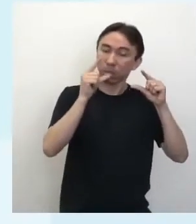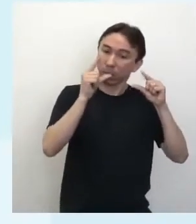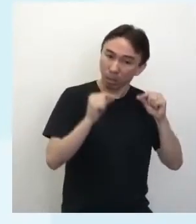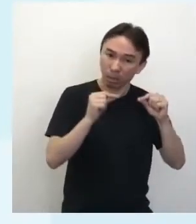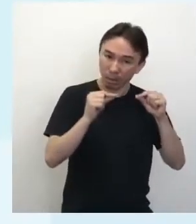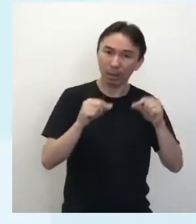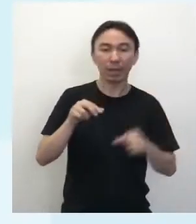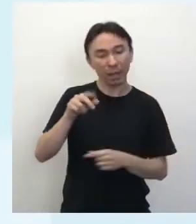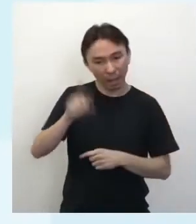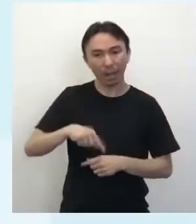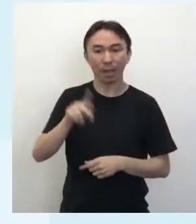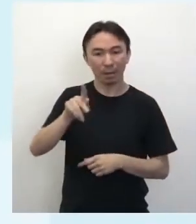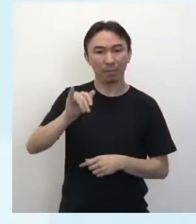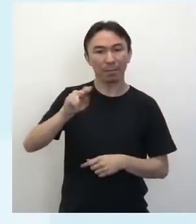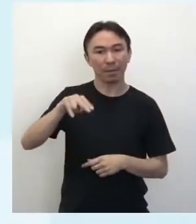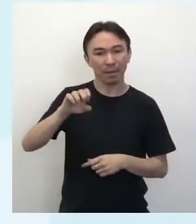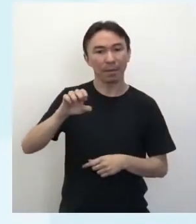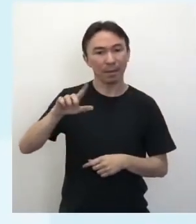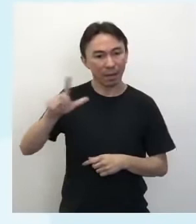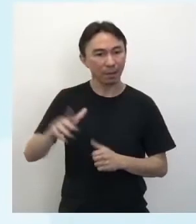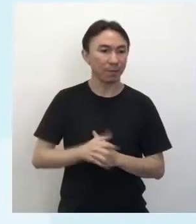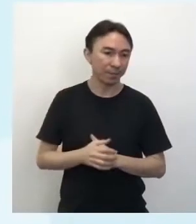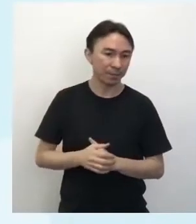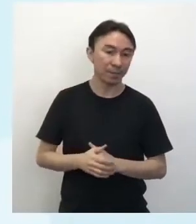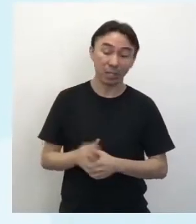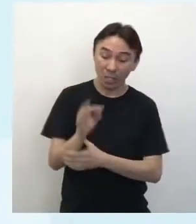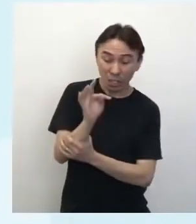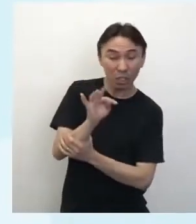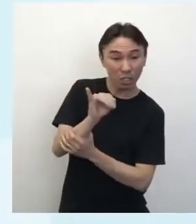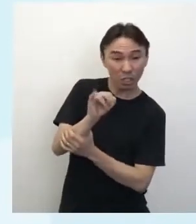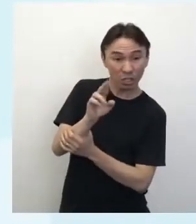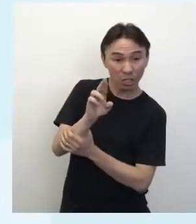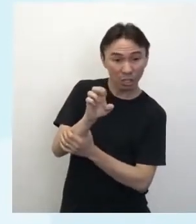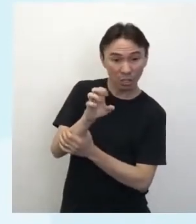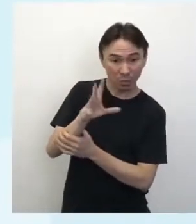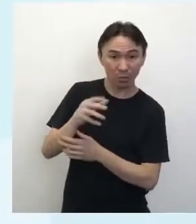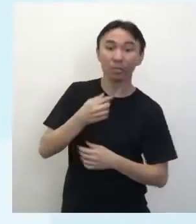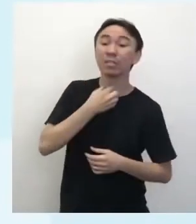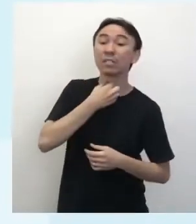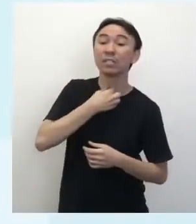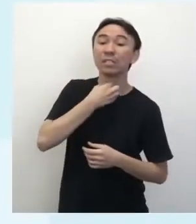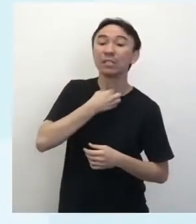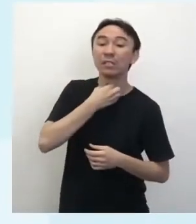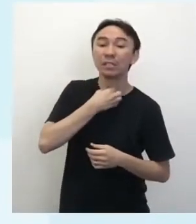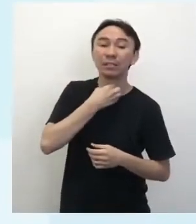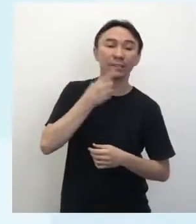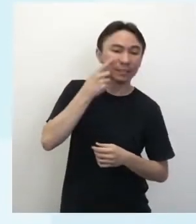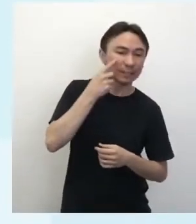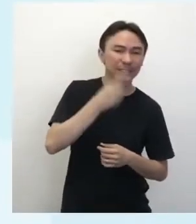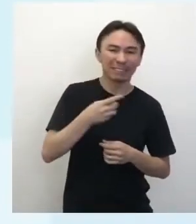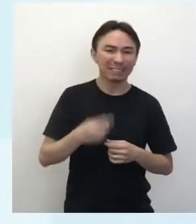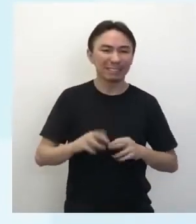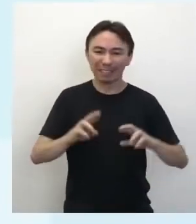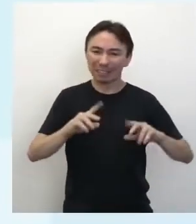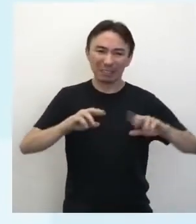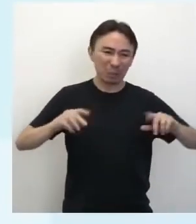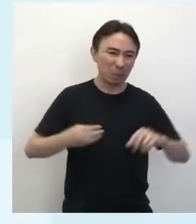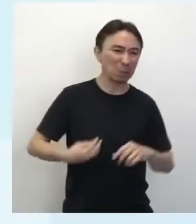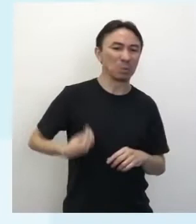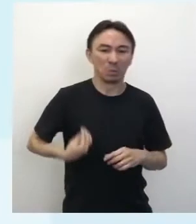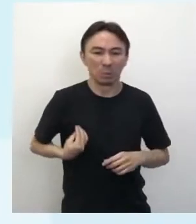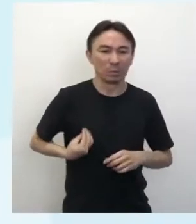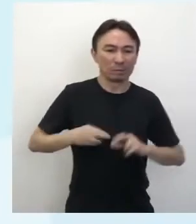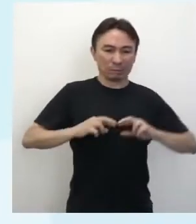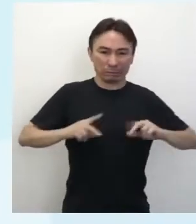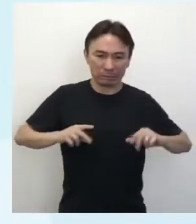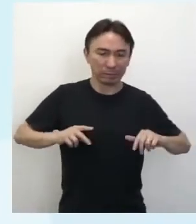glândula pineal. A tireoide está mais ligada à regulação do gasto de energia do seu corpo. Né? Por isso que se a pessoa tem a tireoide,